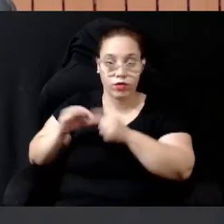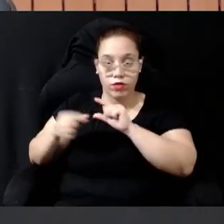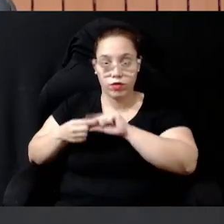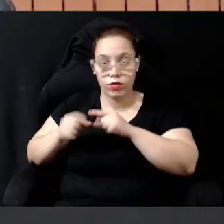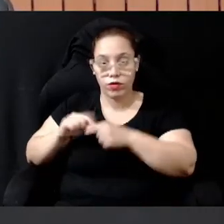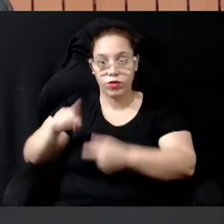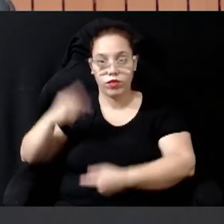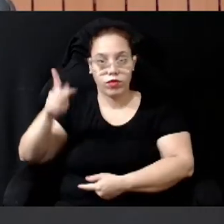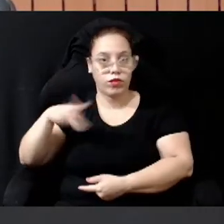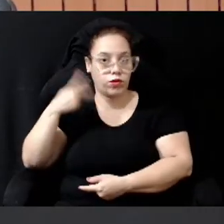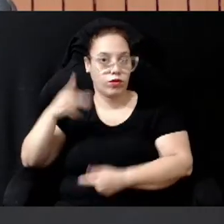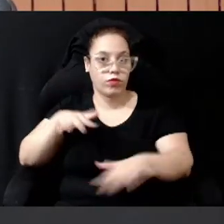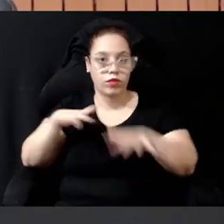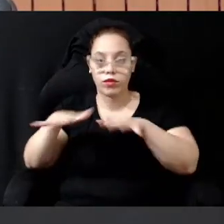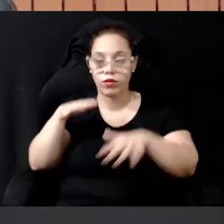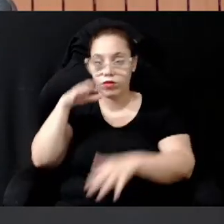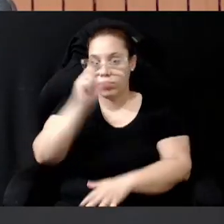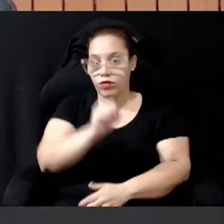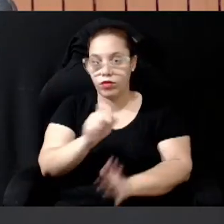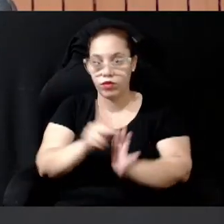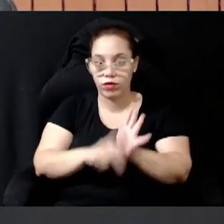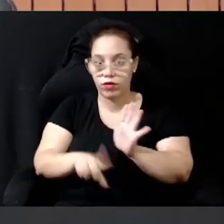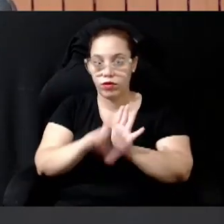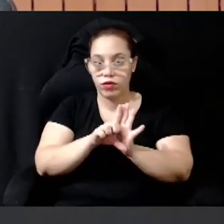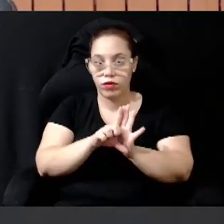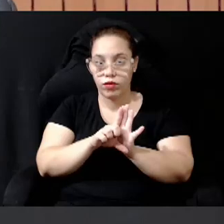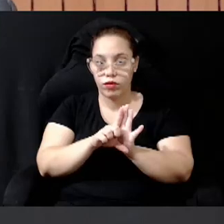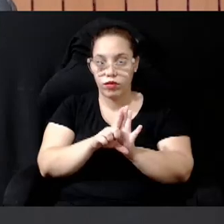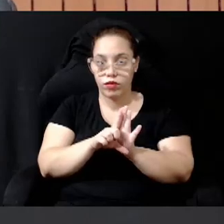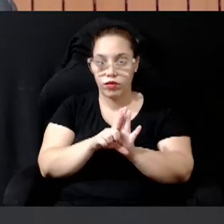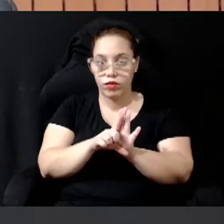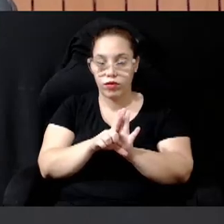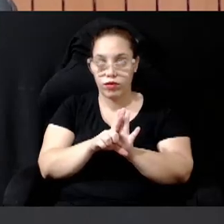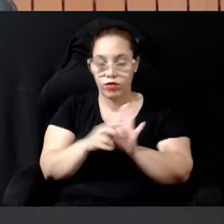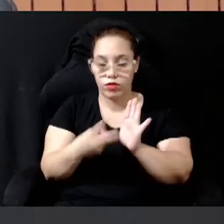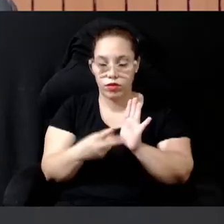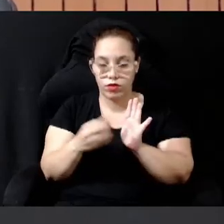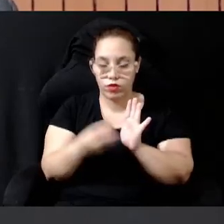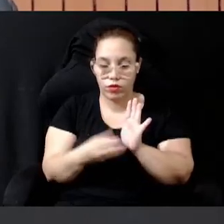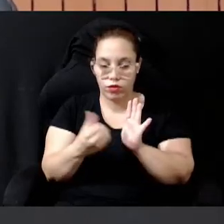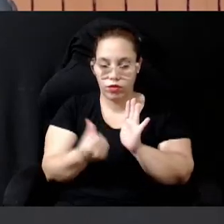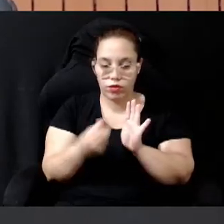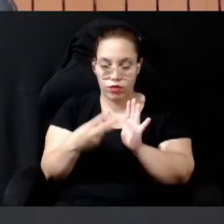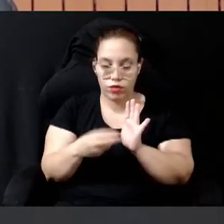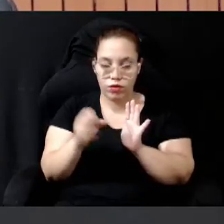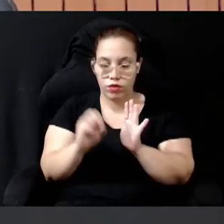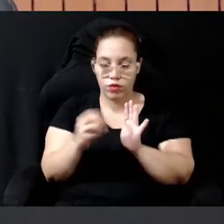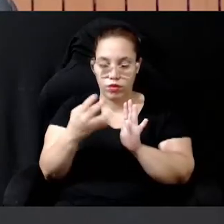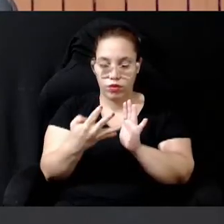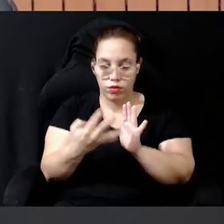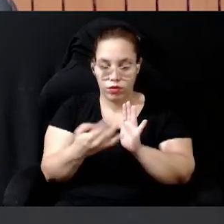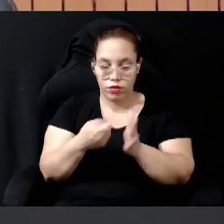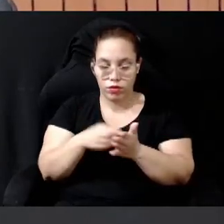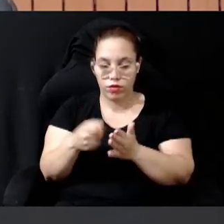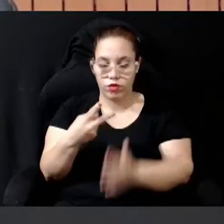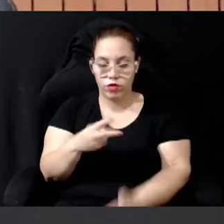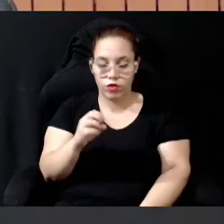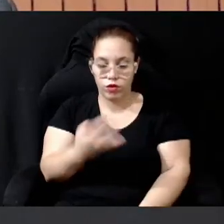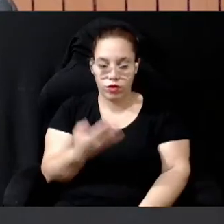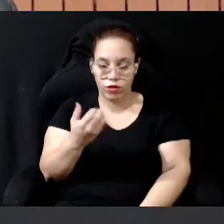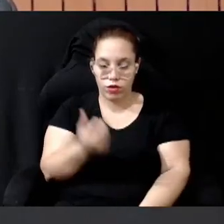requer a tramitação em regime de urgência do projeto de decreto legislativo 231/2024, processo